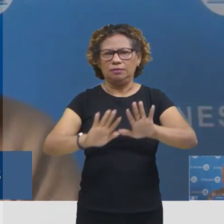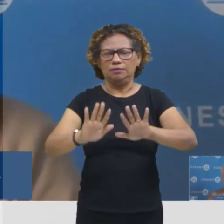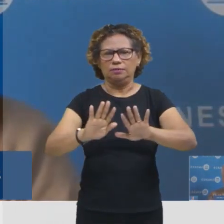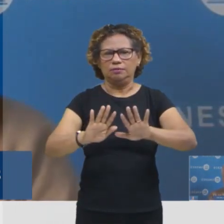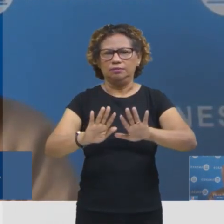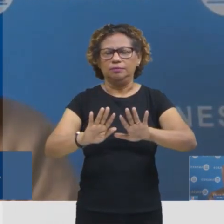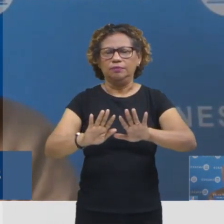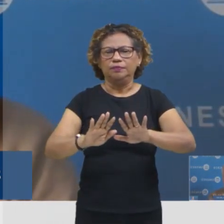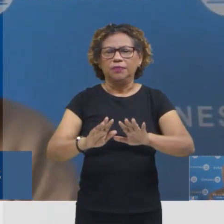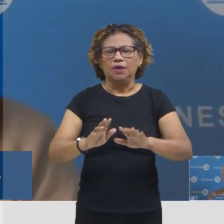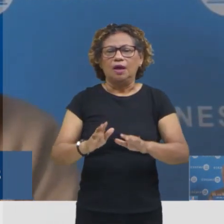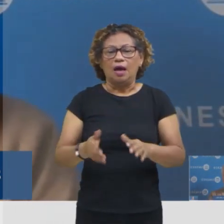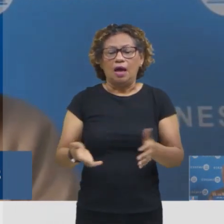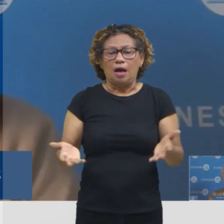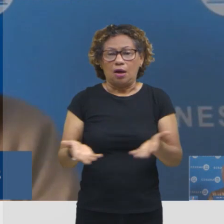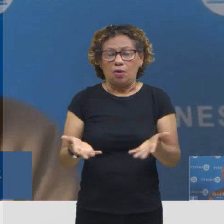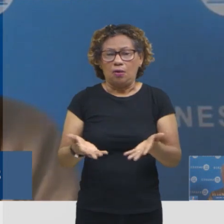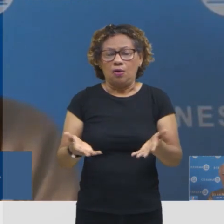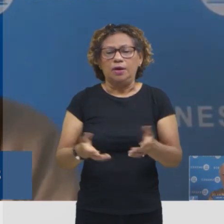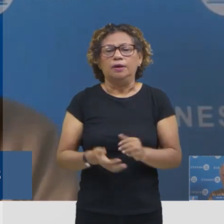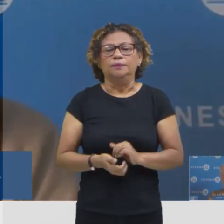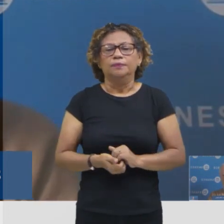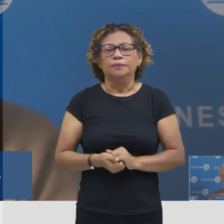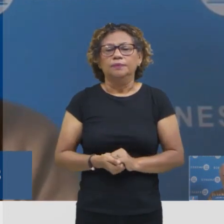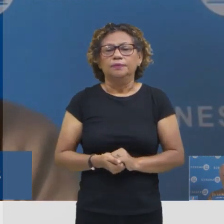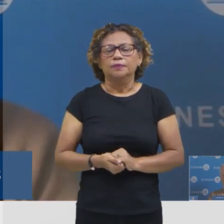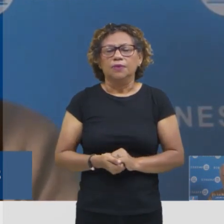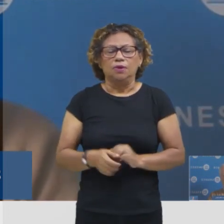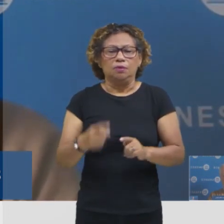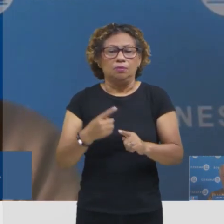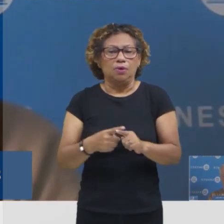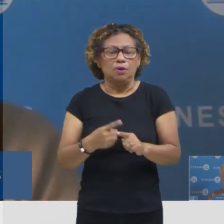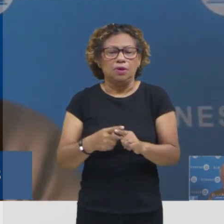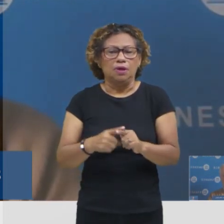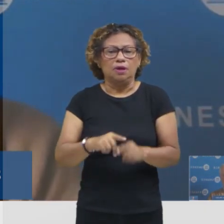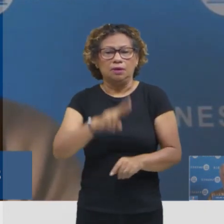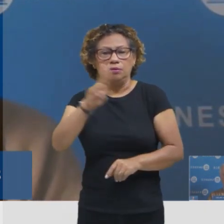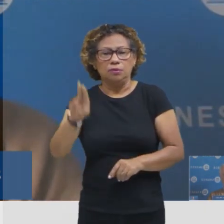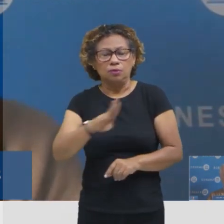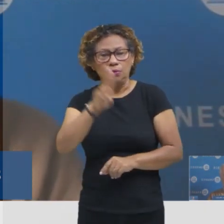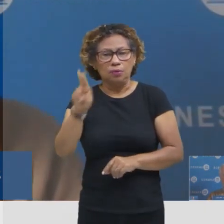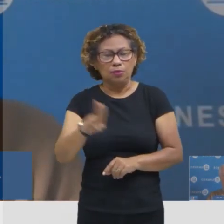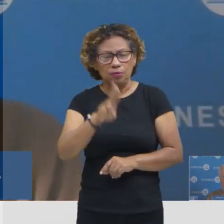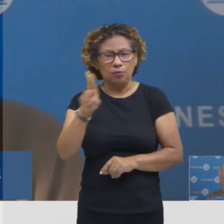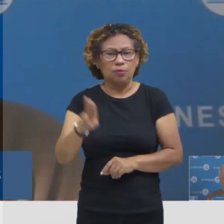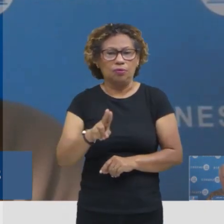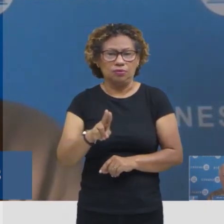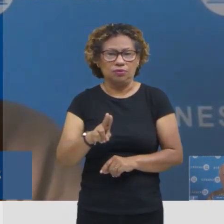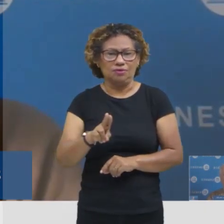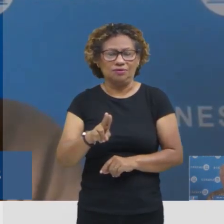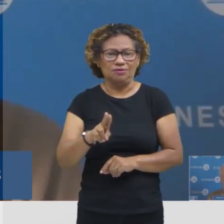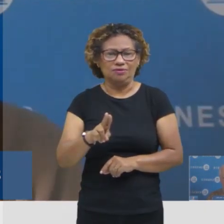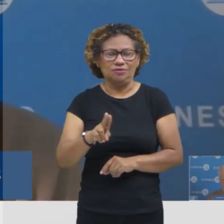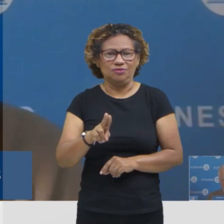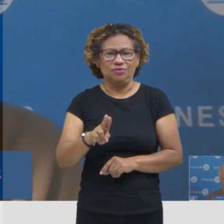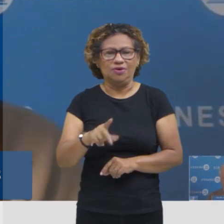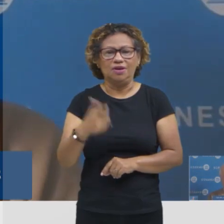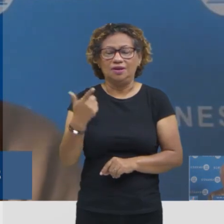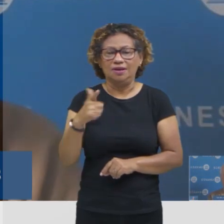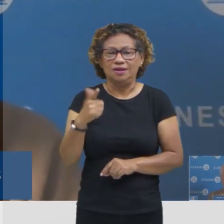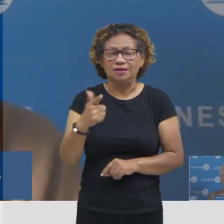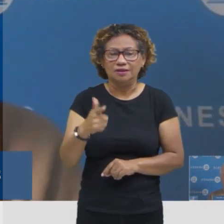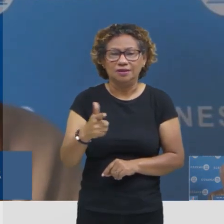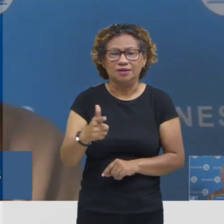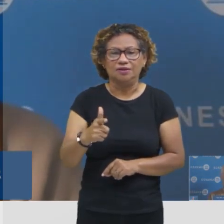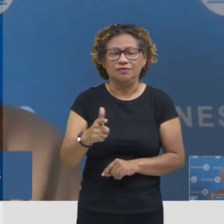maior cuidado neste momento para que o recurso a esse tipo de plataformas não seja um fator ainda